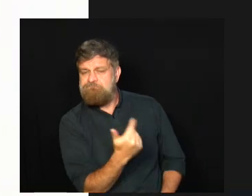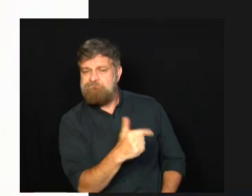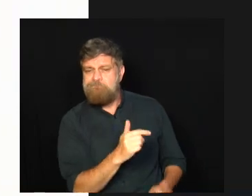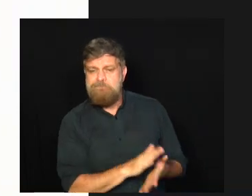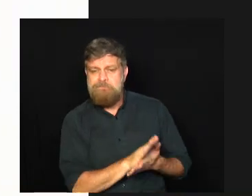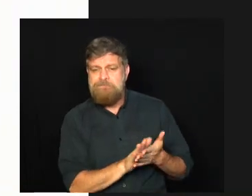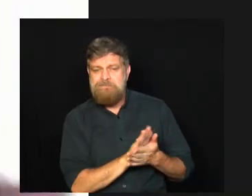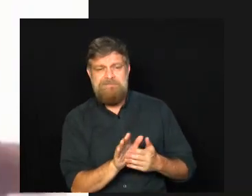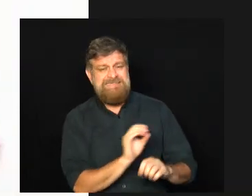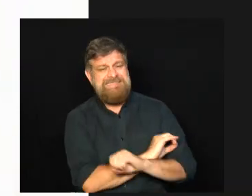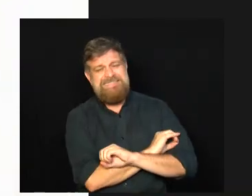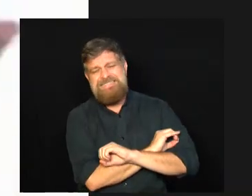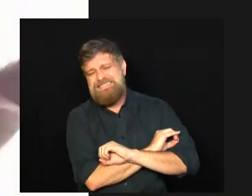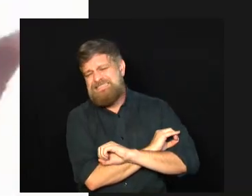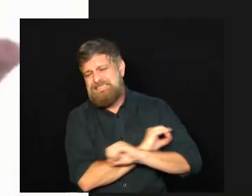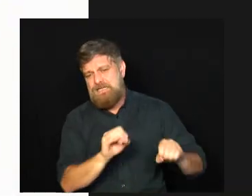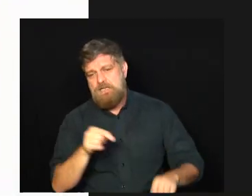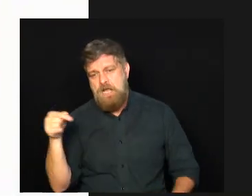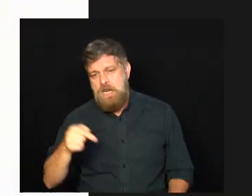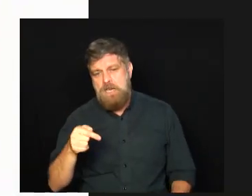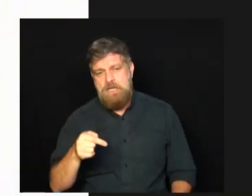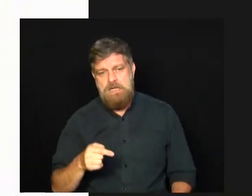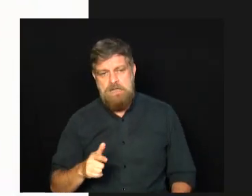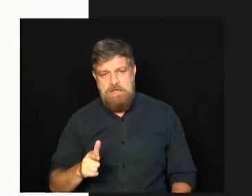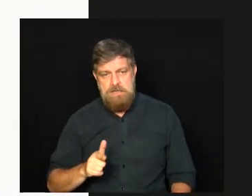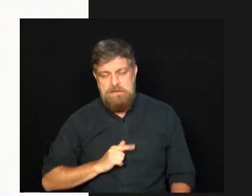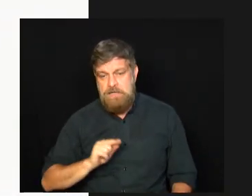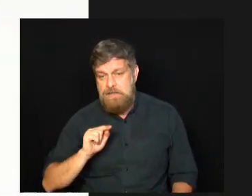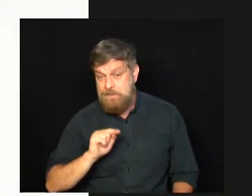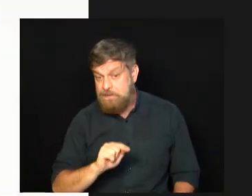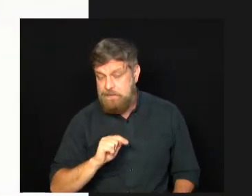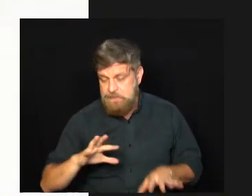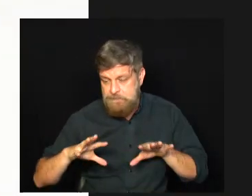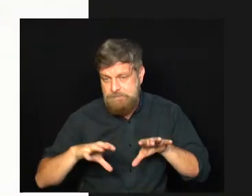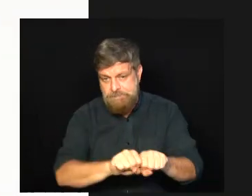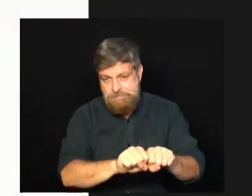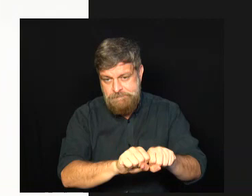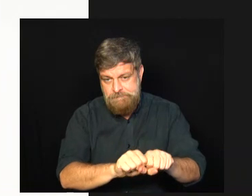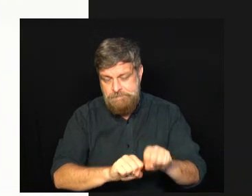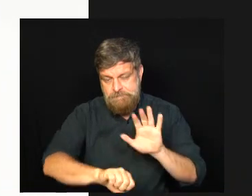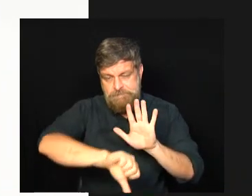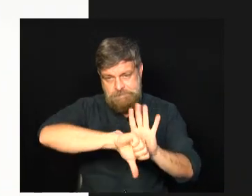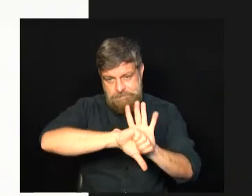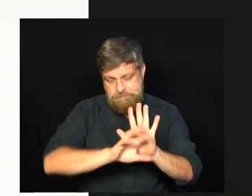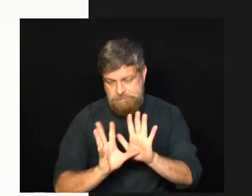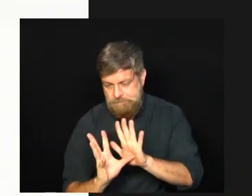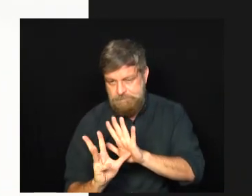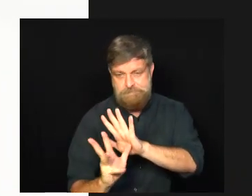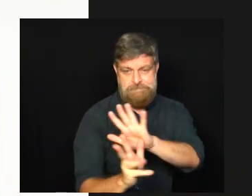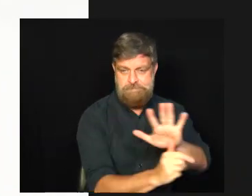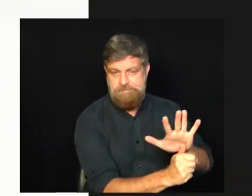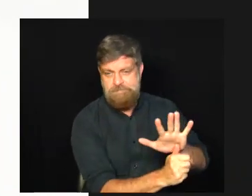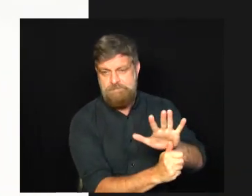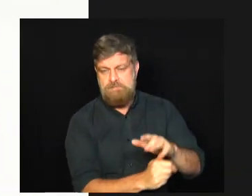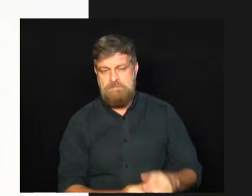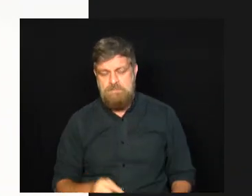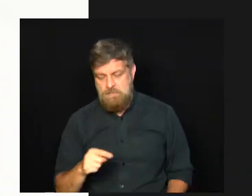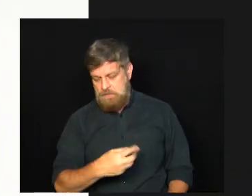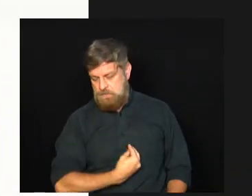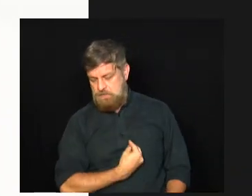Né? Não, ali só, então, está ocupado por meliantes, por